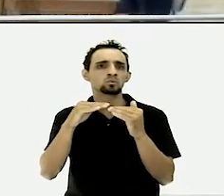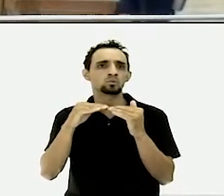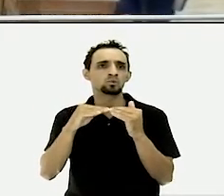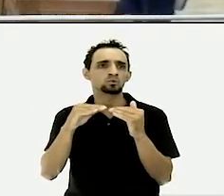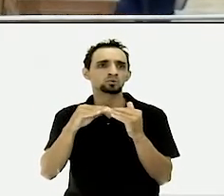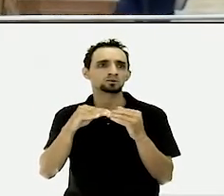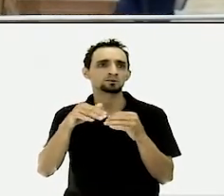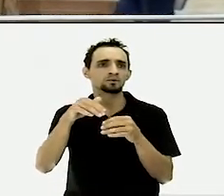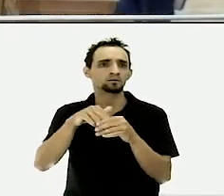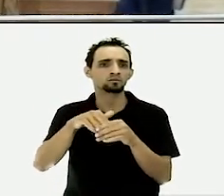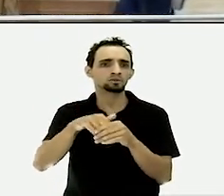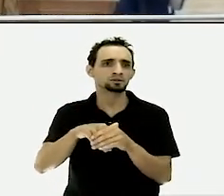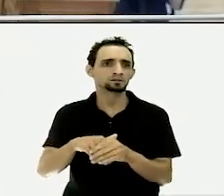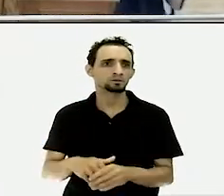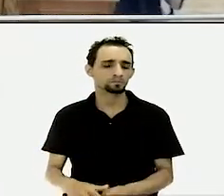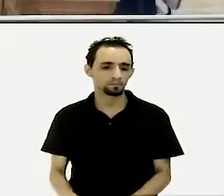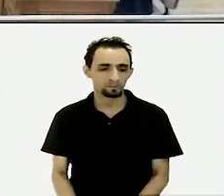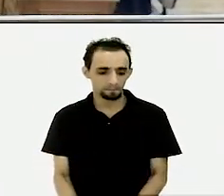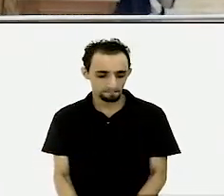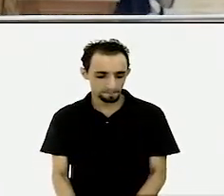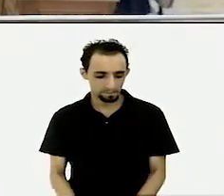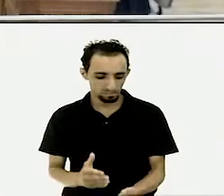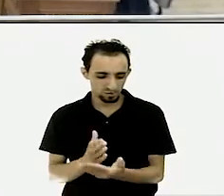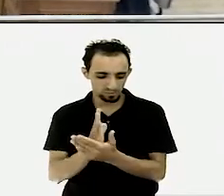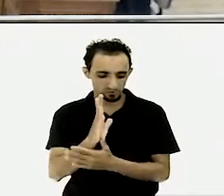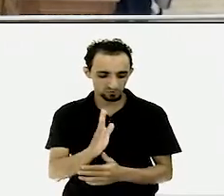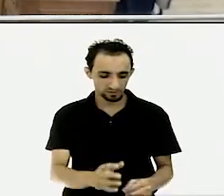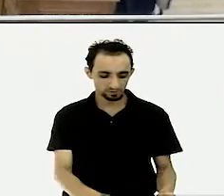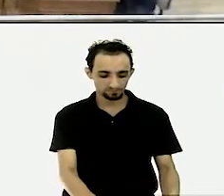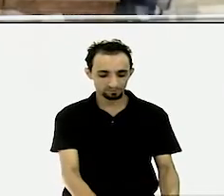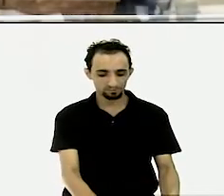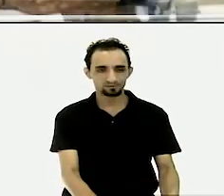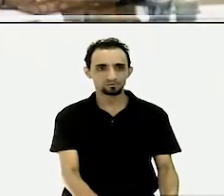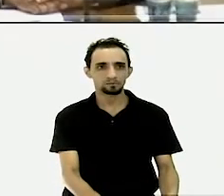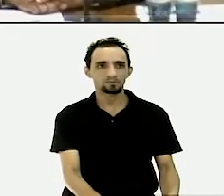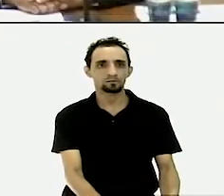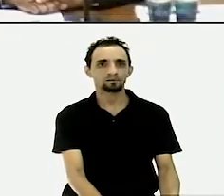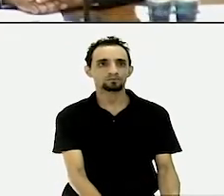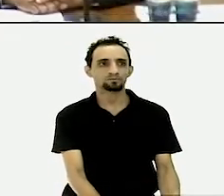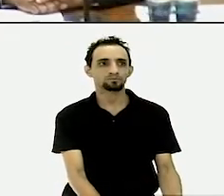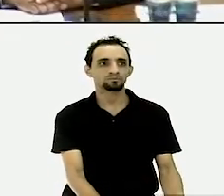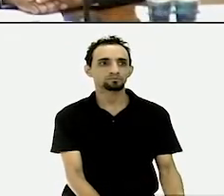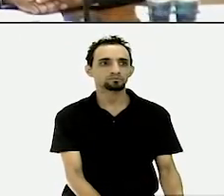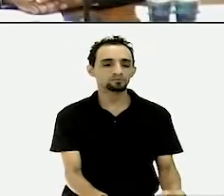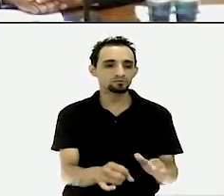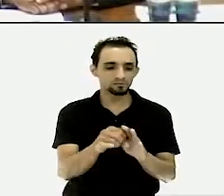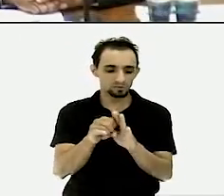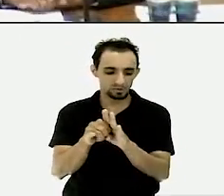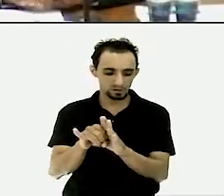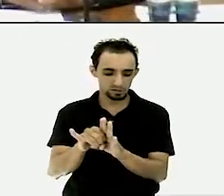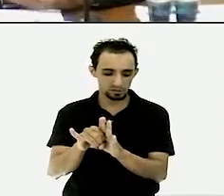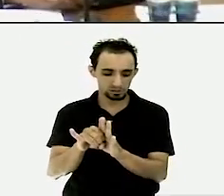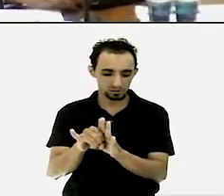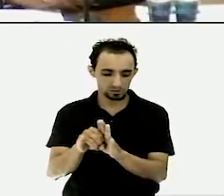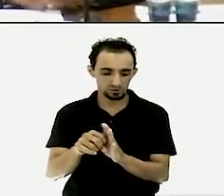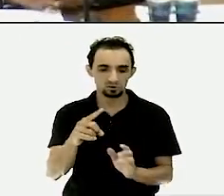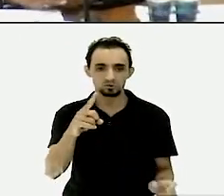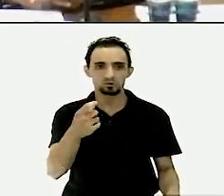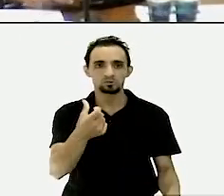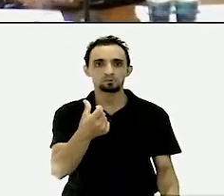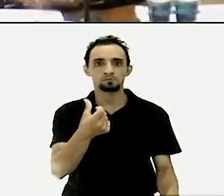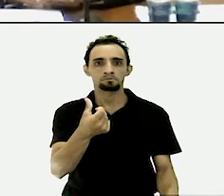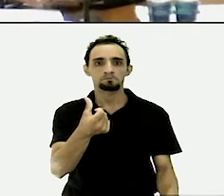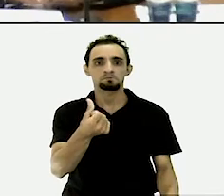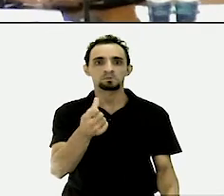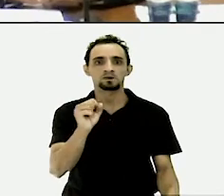votação. Aprovado. Indicação sobre o número 168 de 2021. Indico à mesa